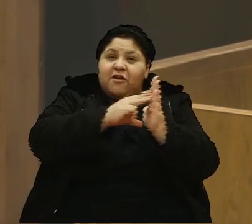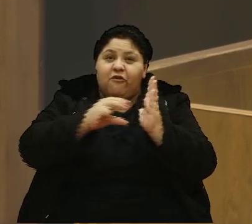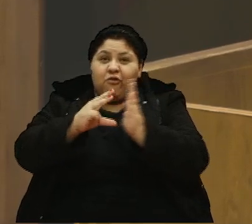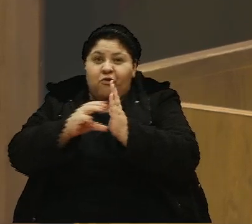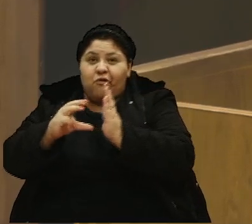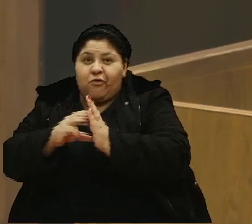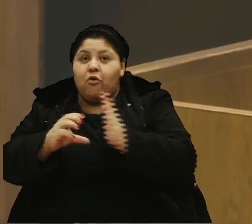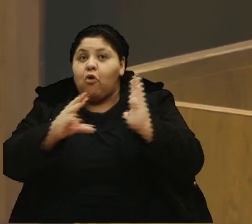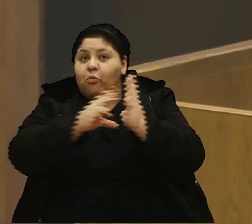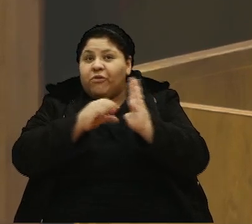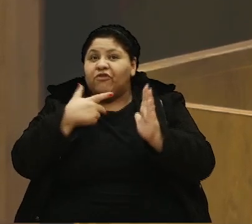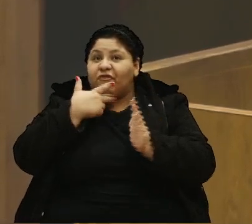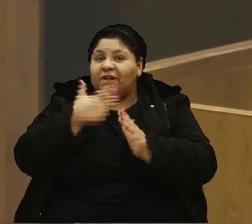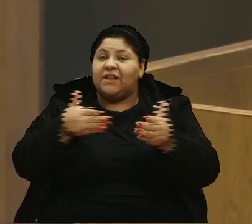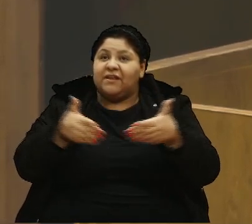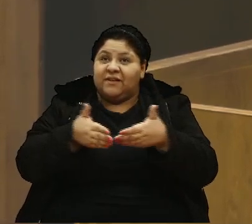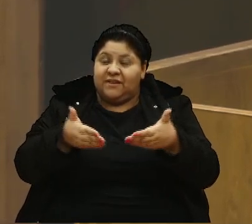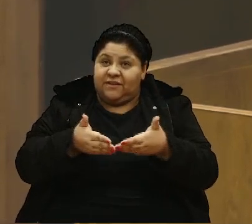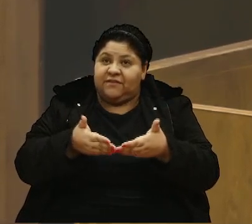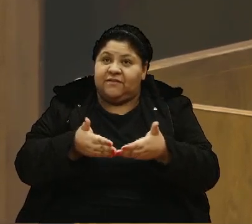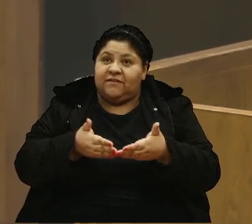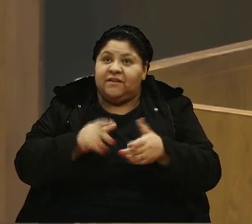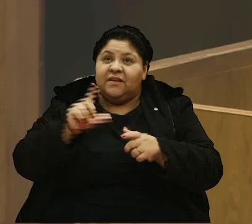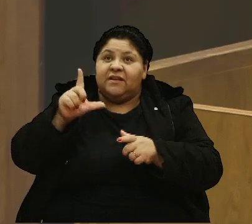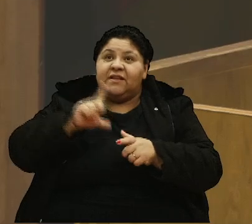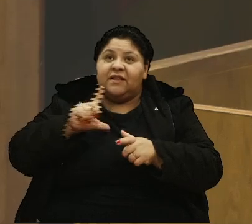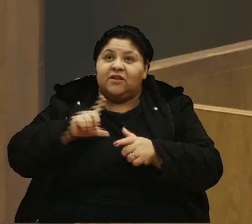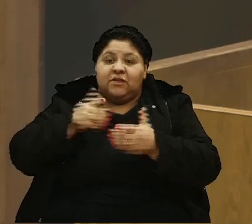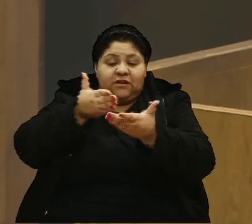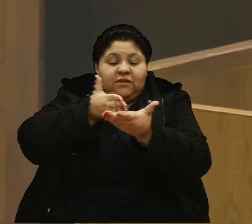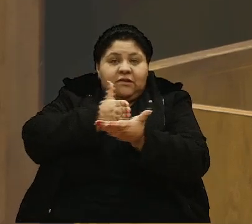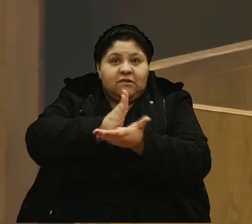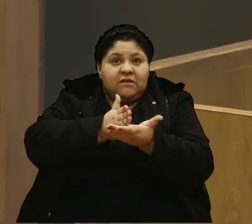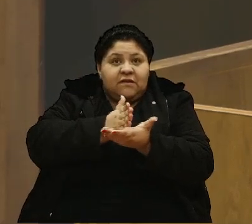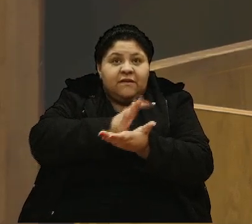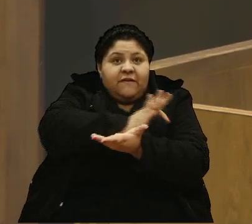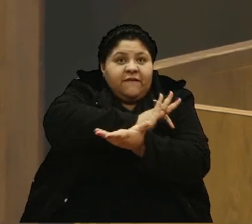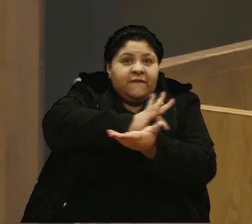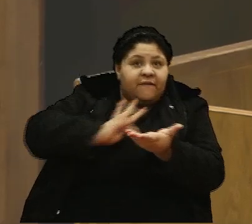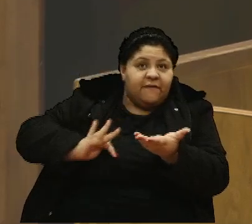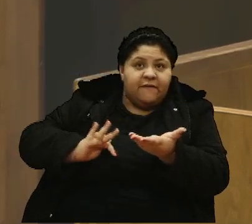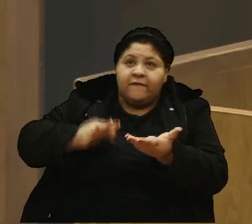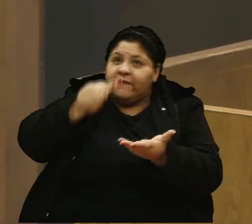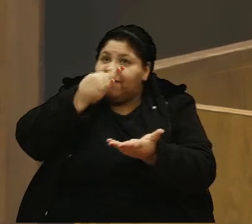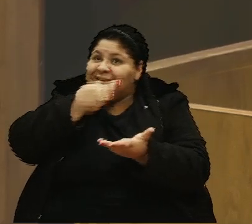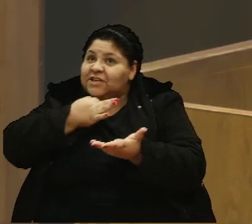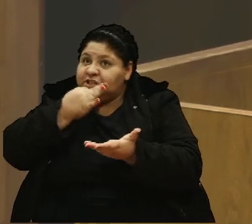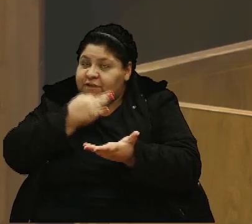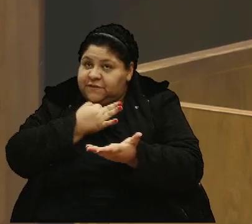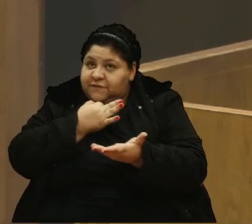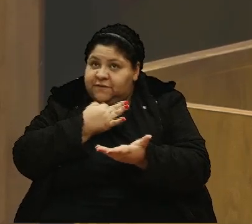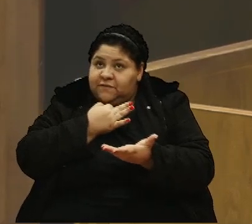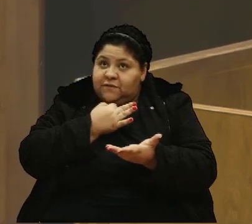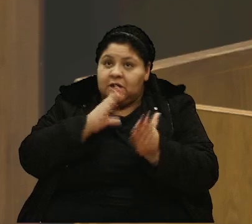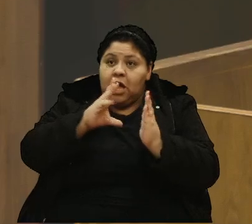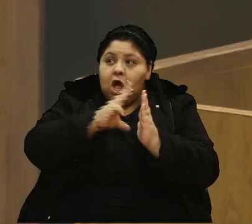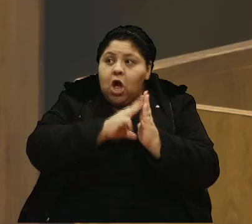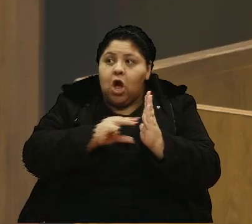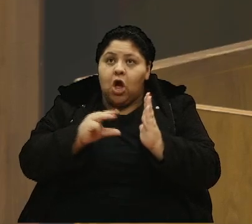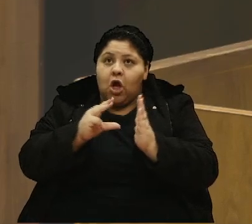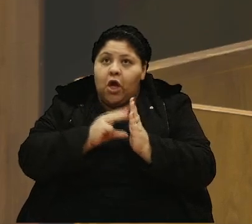modelo que eu estou falando aqui é exatamente o que tem na divisa entre Farroupilha e Caxias do Sul. É o modelo